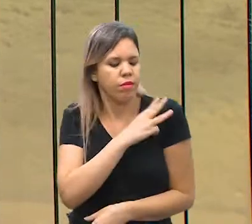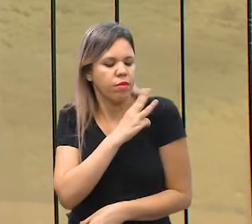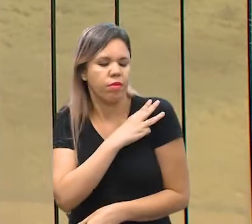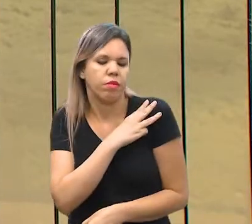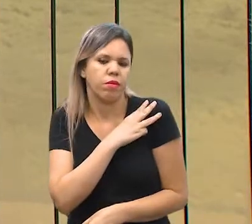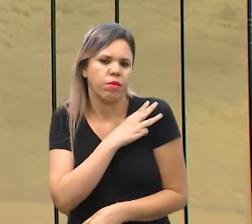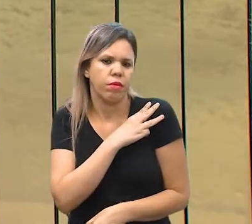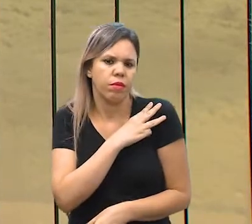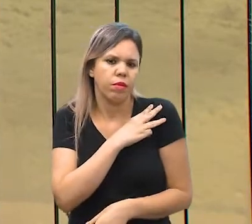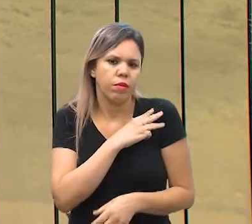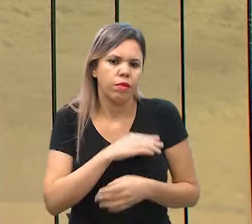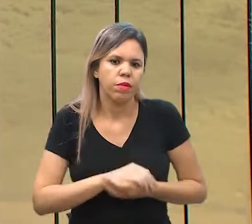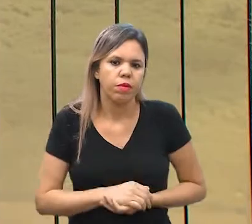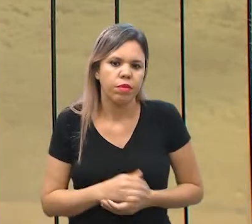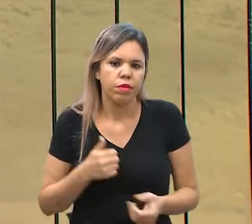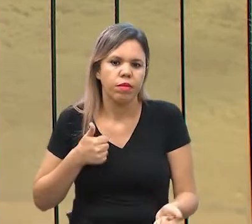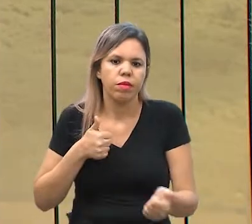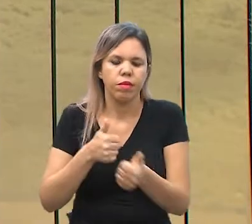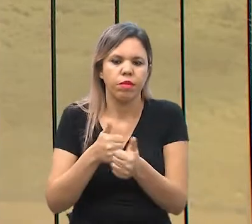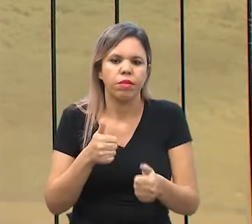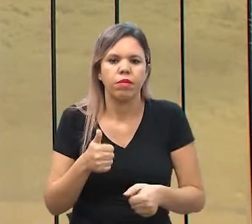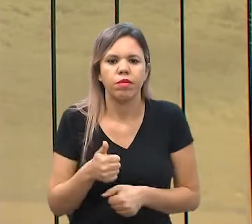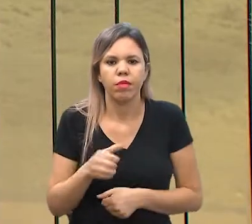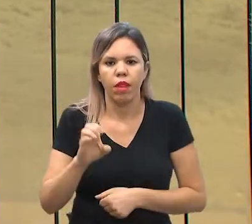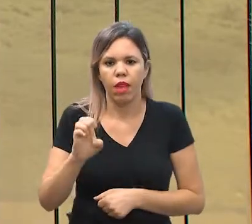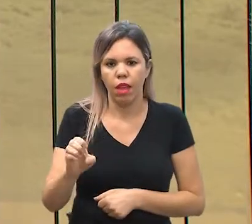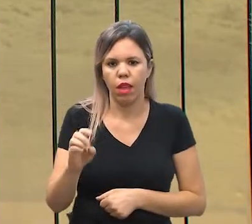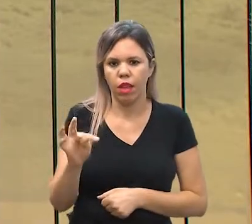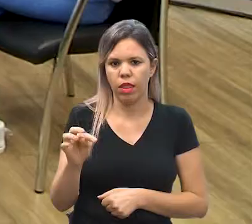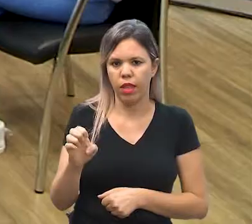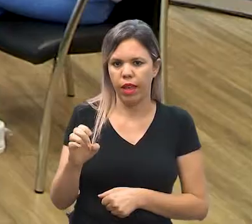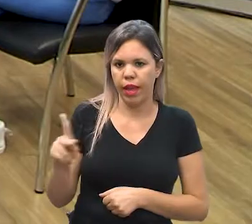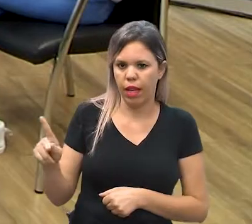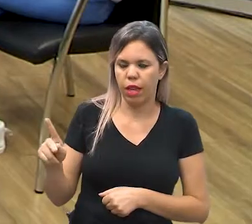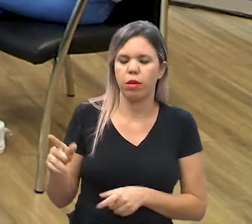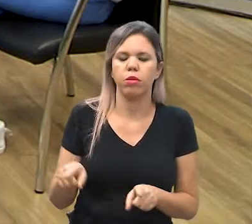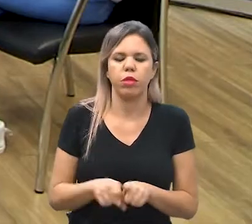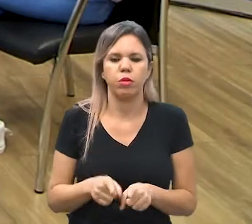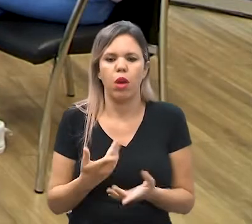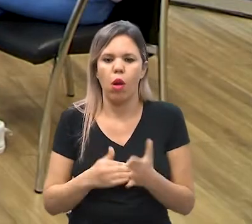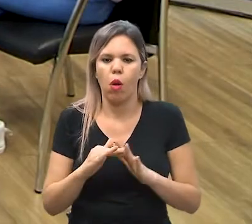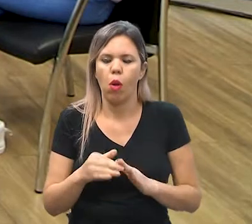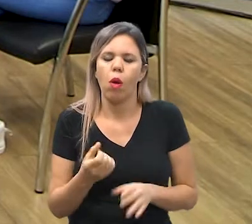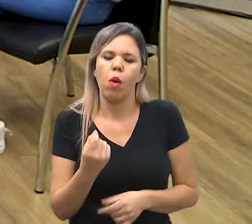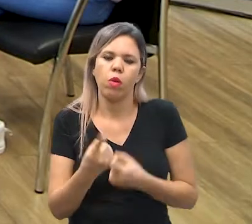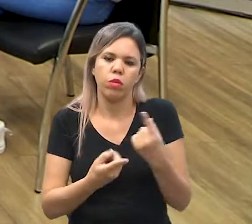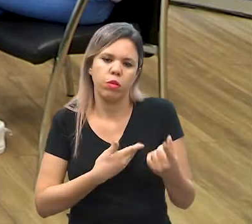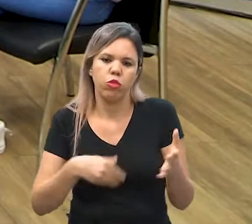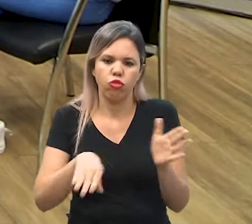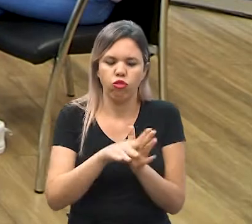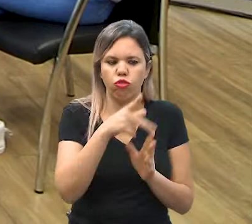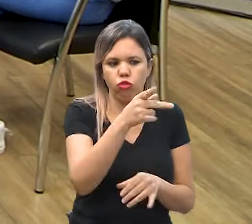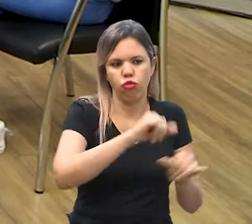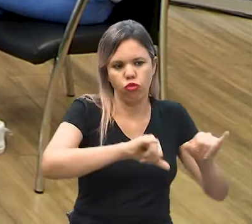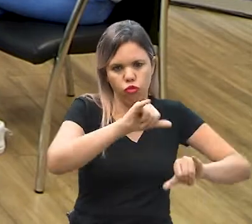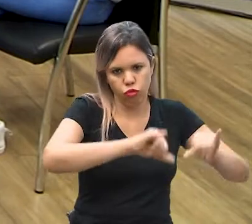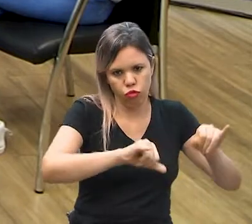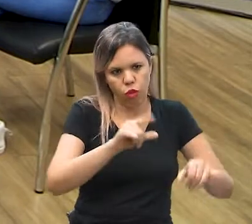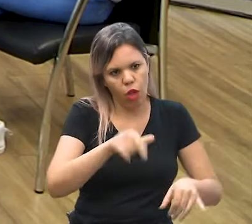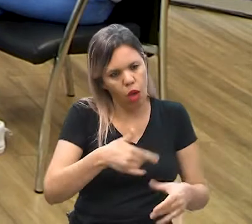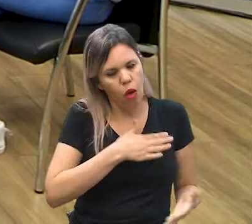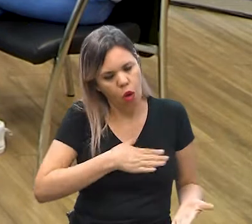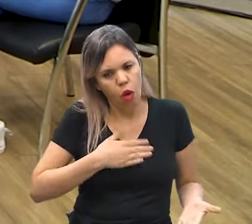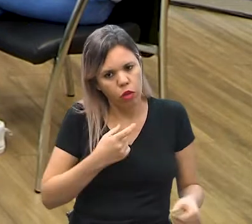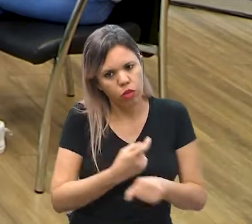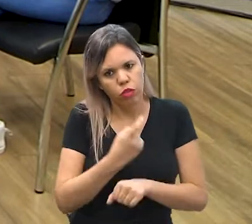médio, me aproximei um pouco mais da ETCAP, né? Porque tinha alguns amigos que foram pra lá. Eu falei assim, vou fazer química pra ver se é isso que eu